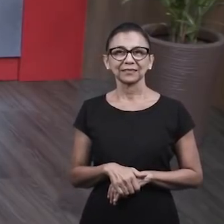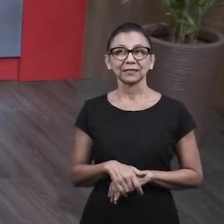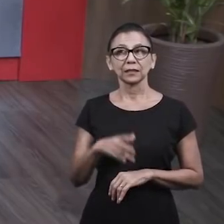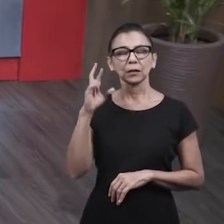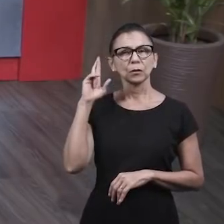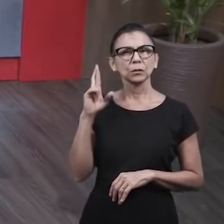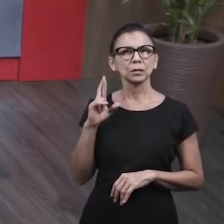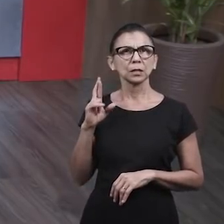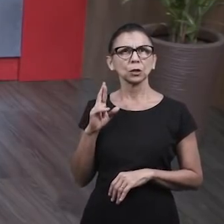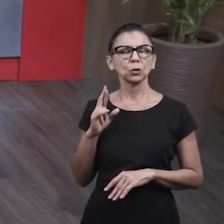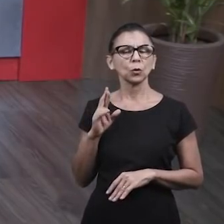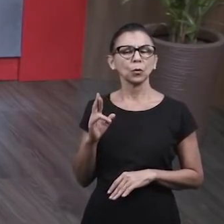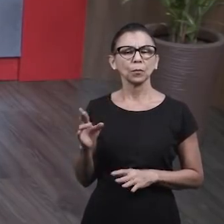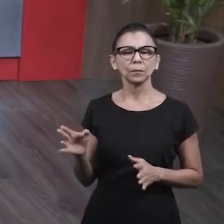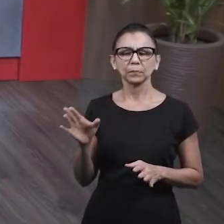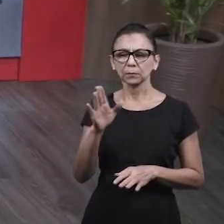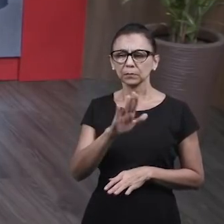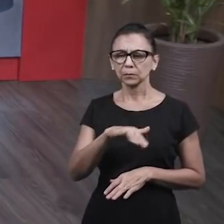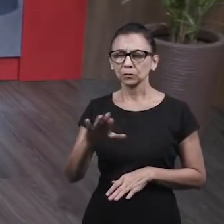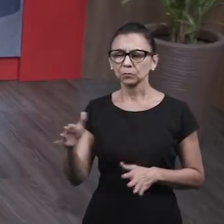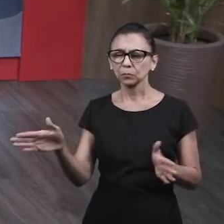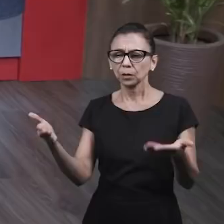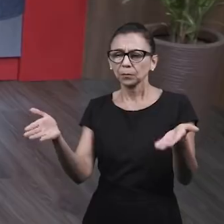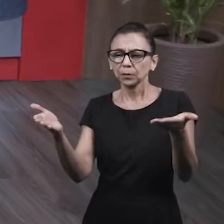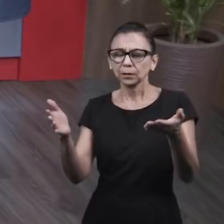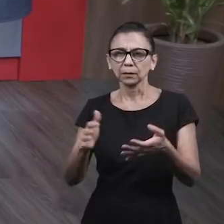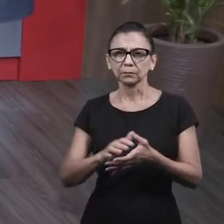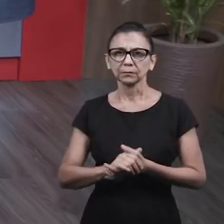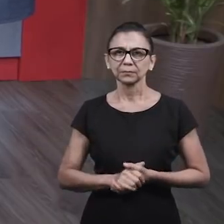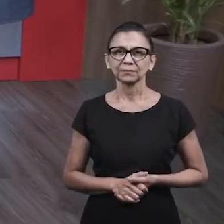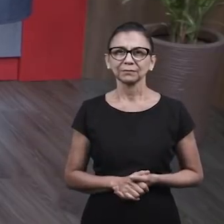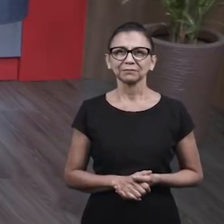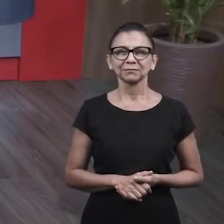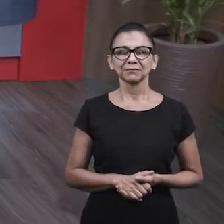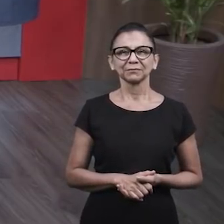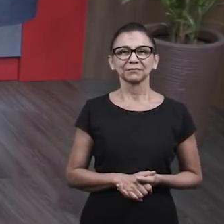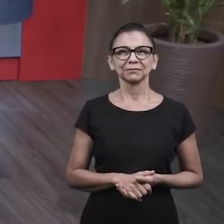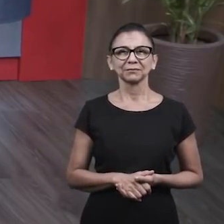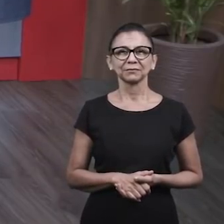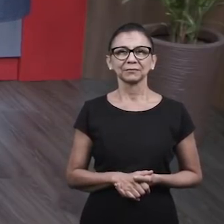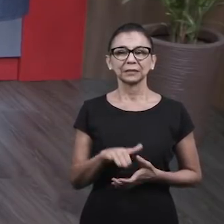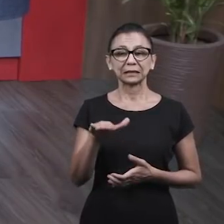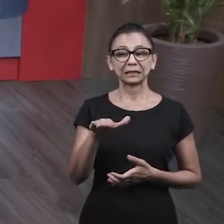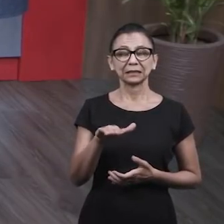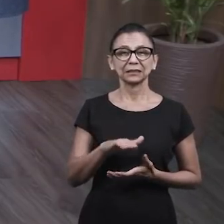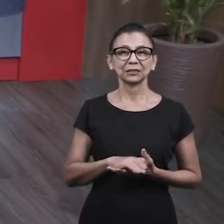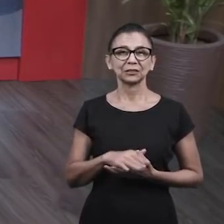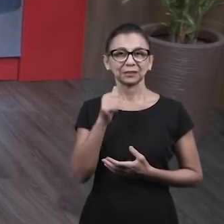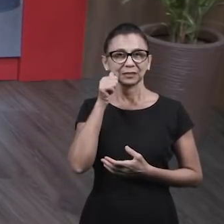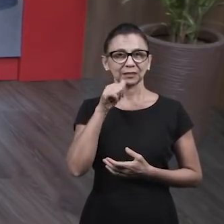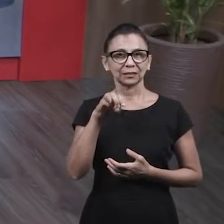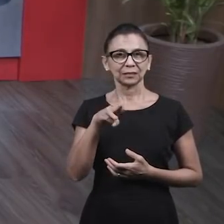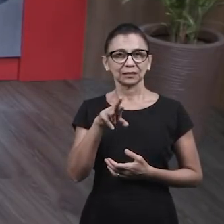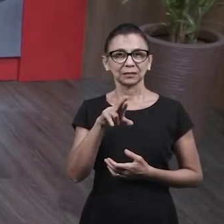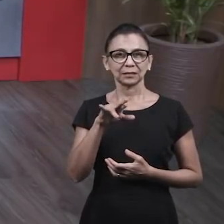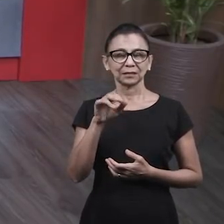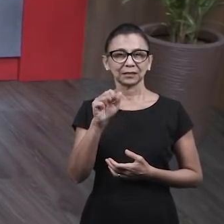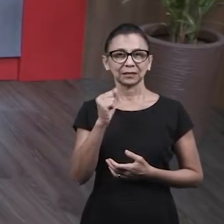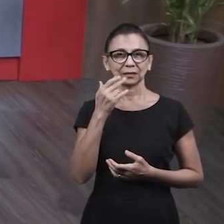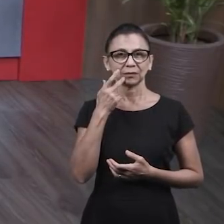Senhor. Que bênção maravilhosa! Temos visto que o Senhor tem tido pressa em